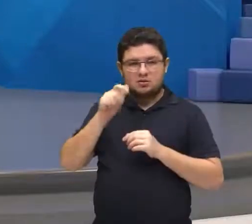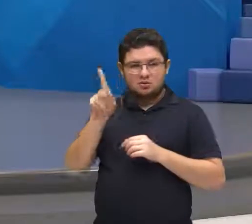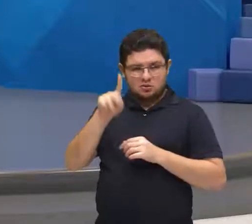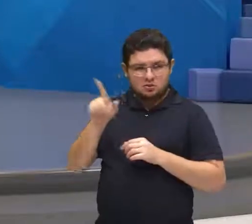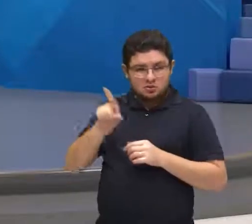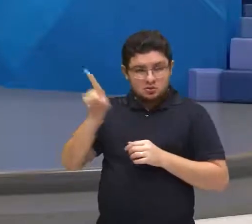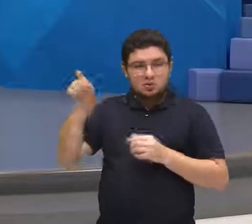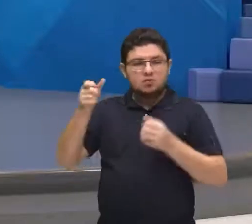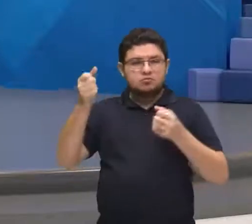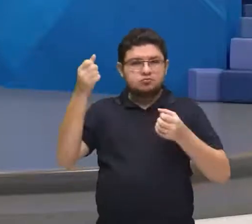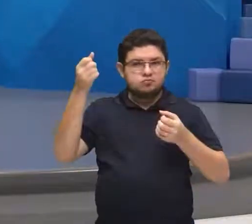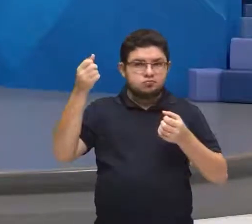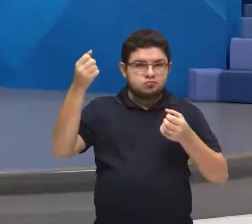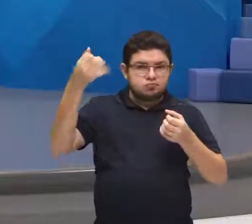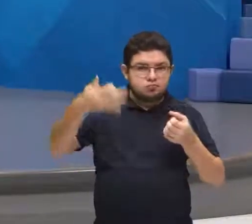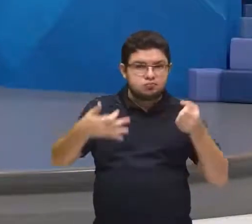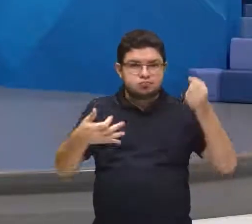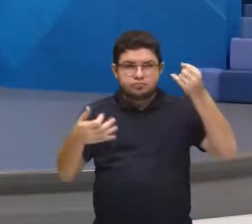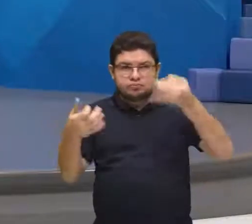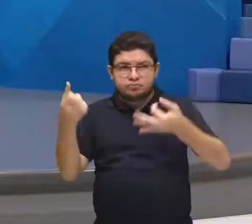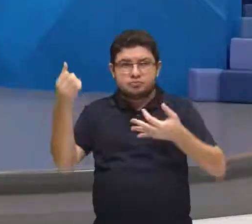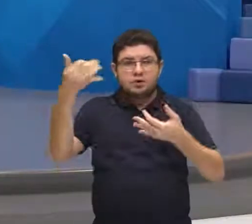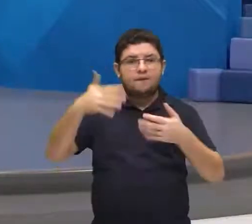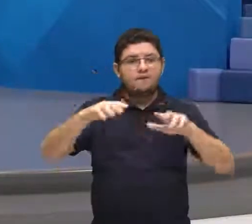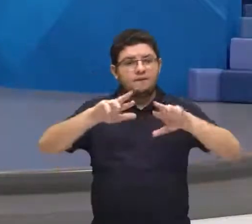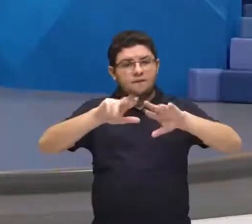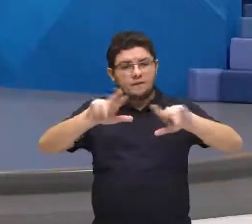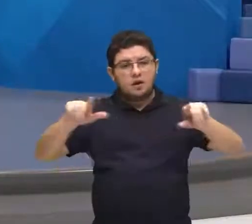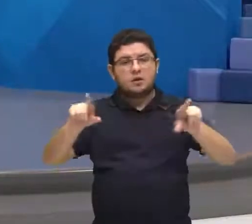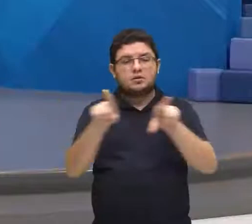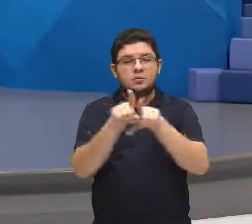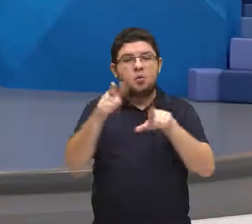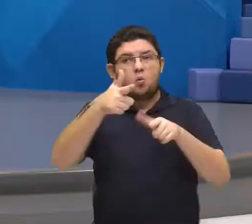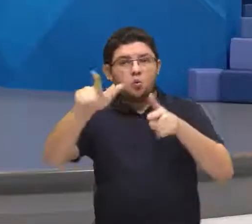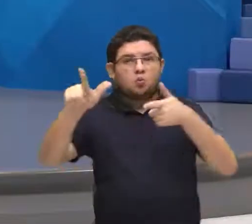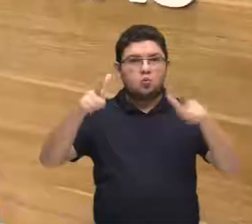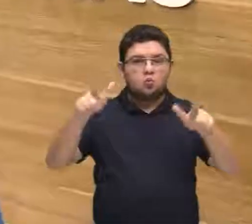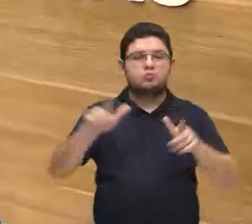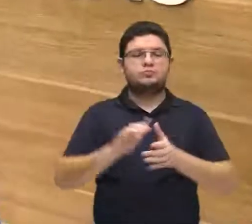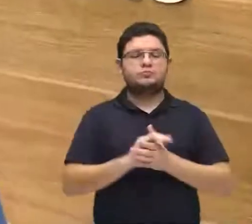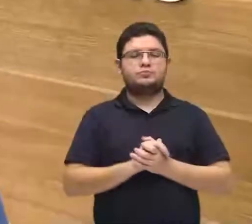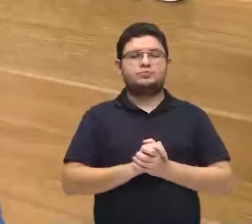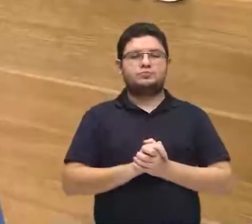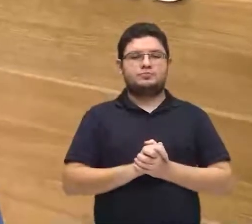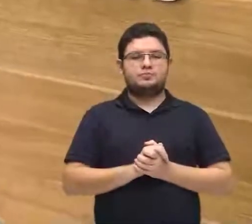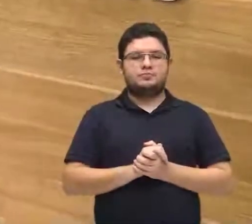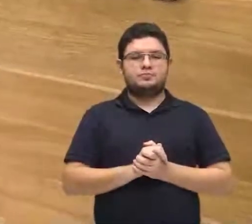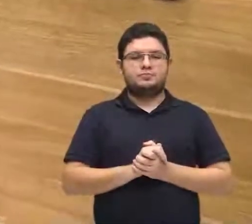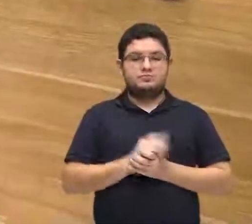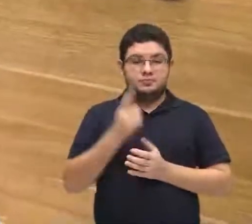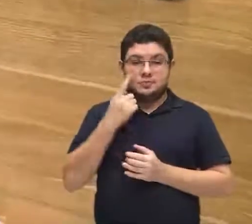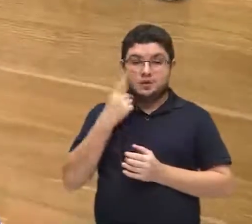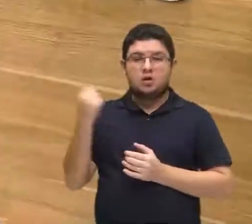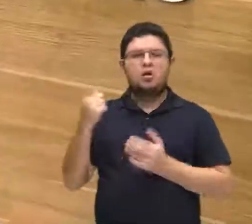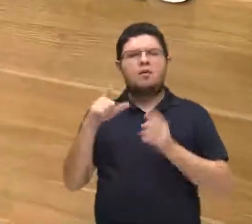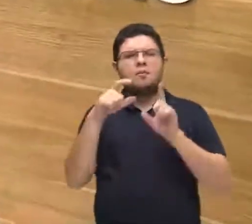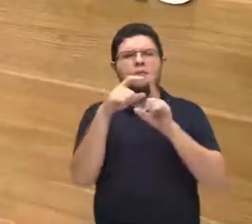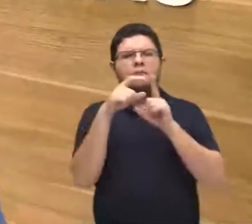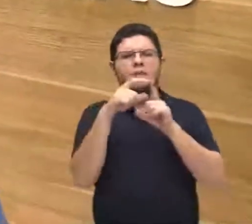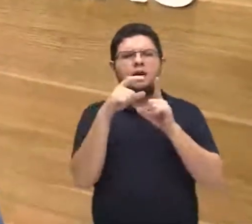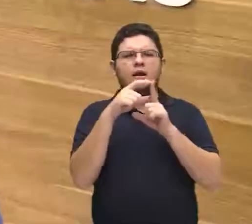da fake news, esse termo, outros termos que a gente usa no dia a dia. Vamos dar uma olhada. Essa entrada de palavras estrangeiras a gente chama